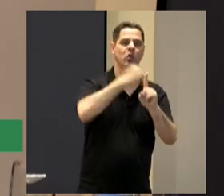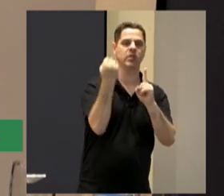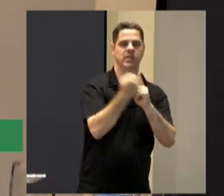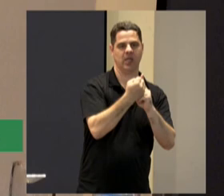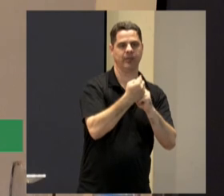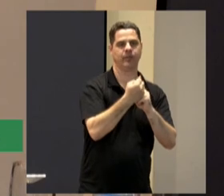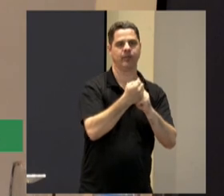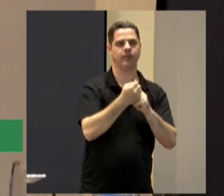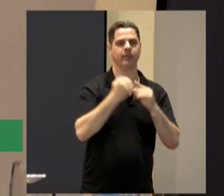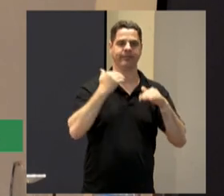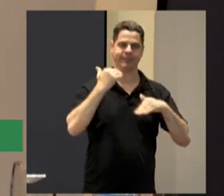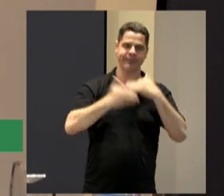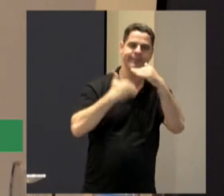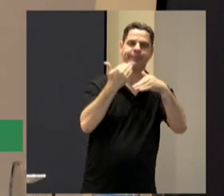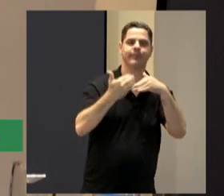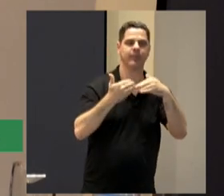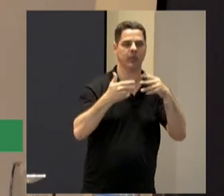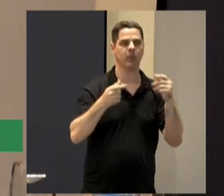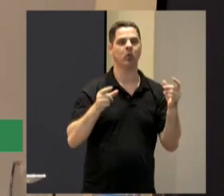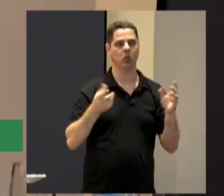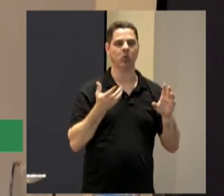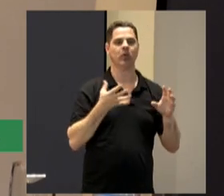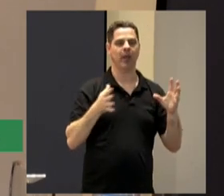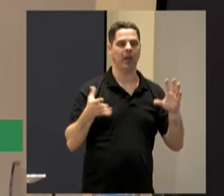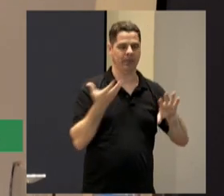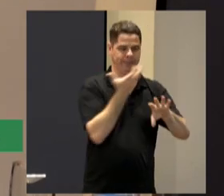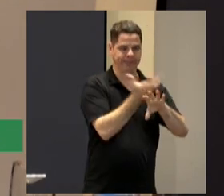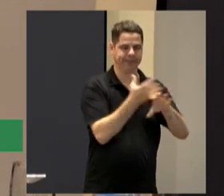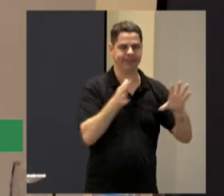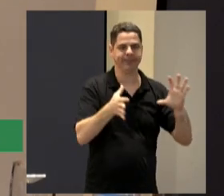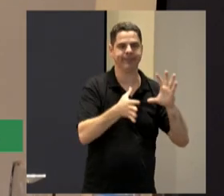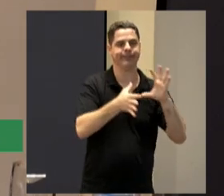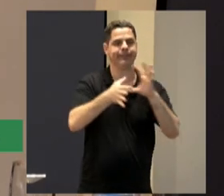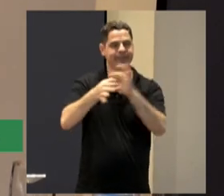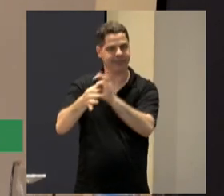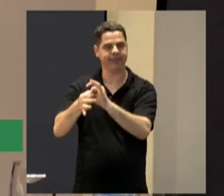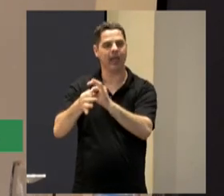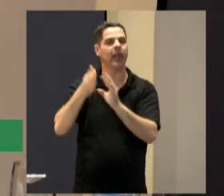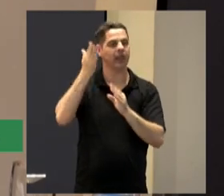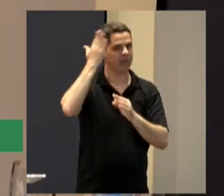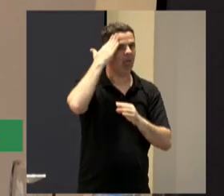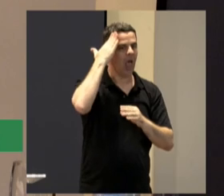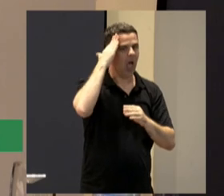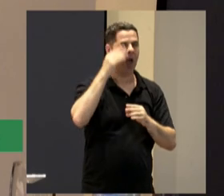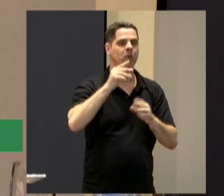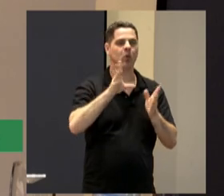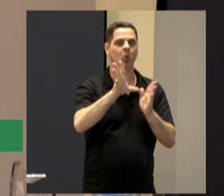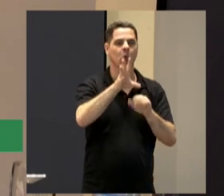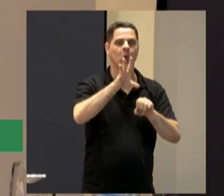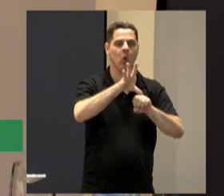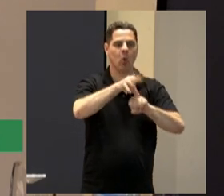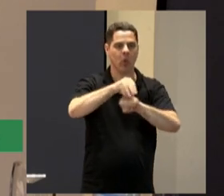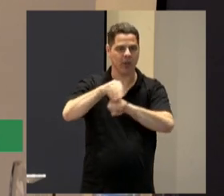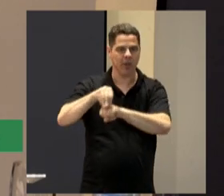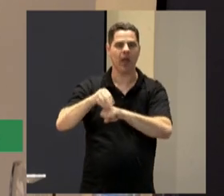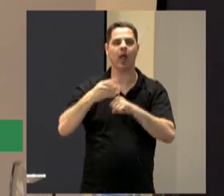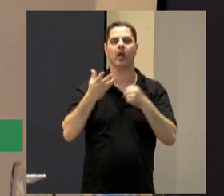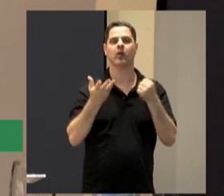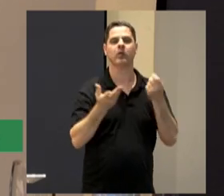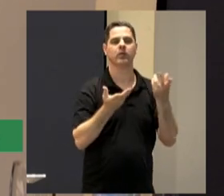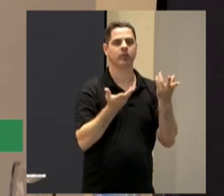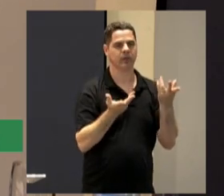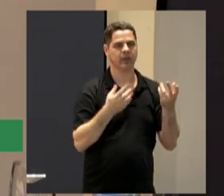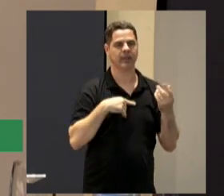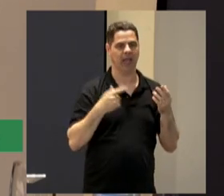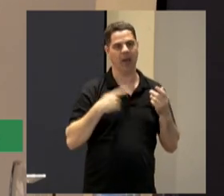Na construção e no intercâmbio de saberes, nós também vemos o desenvolvimento e a centralidade de